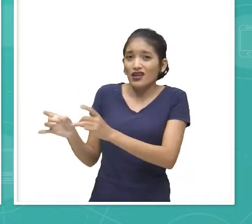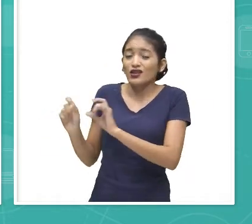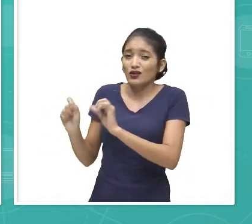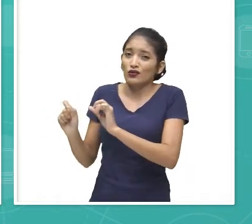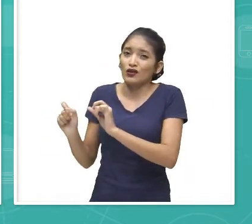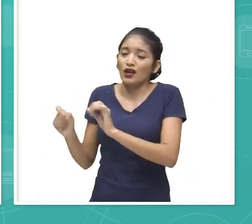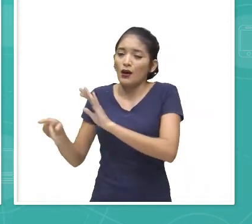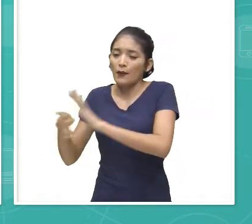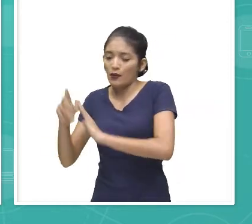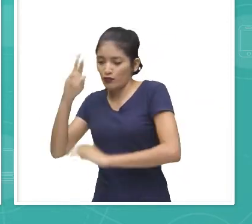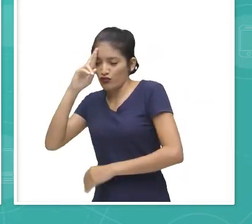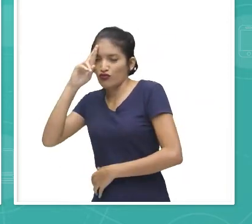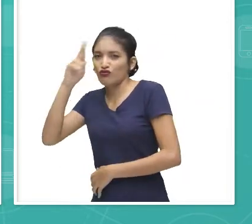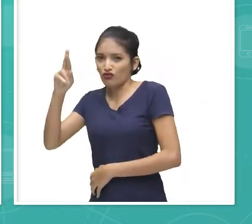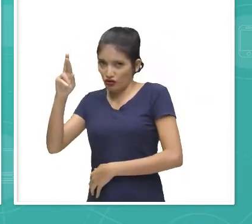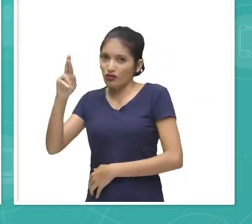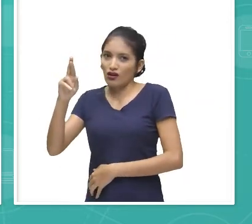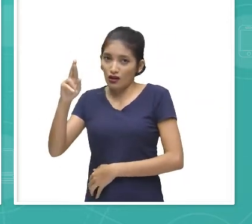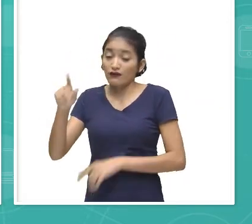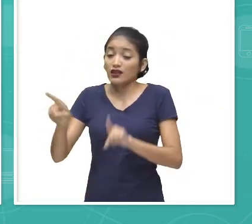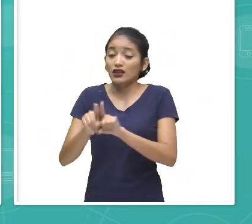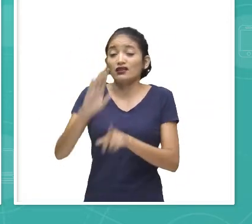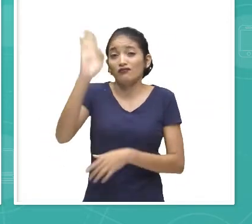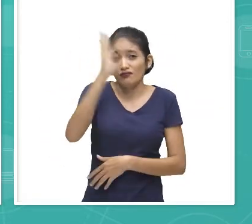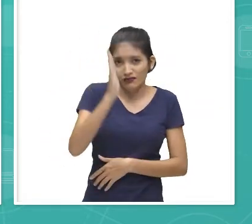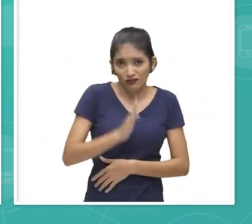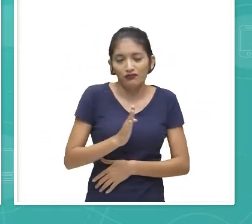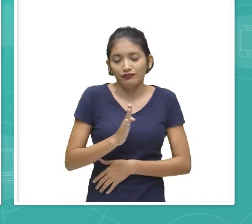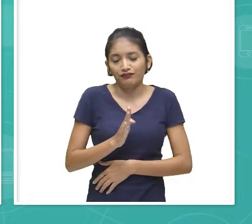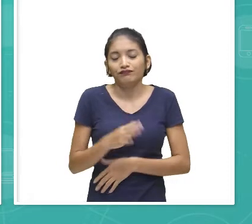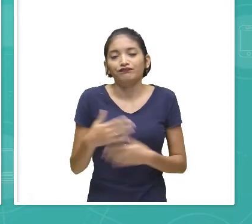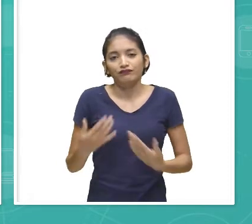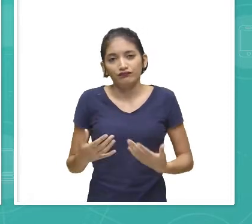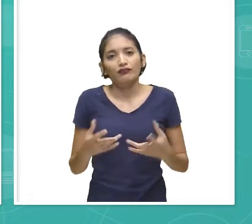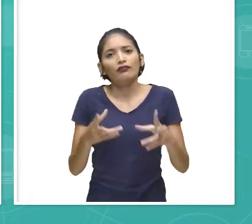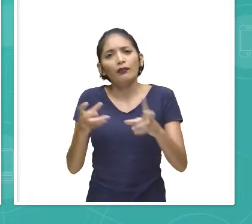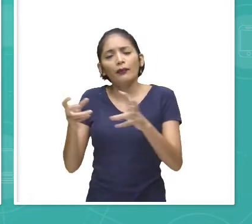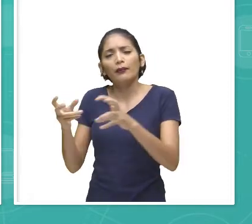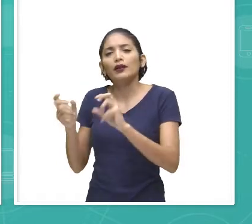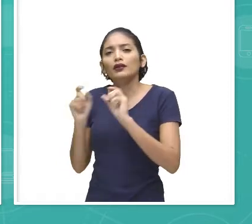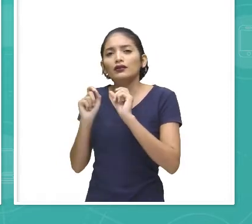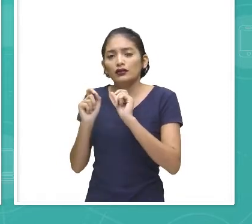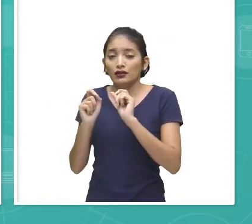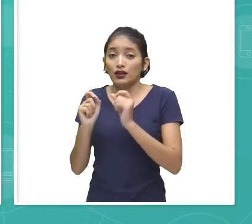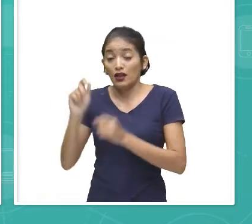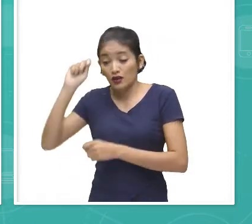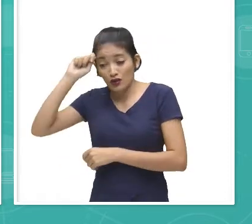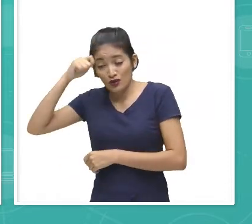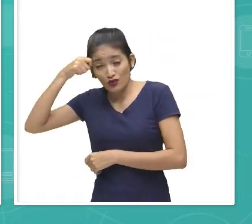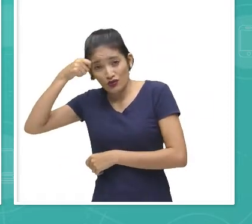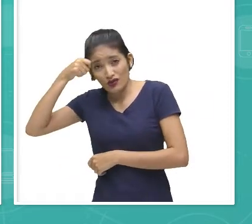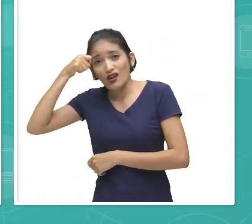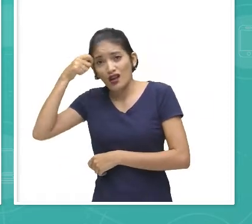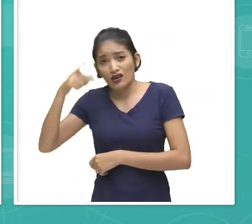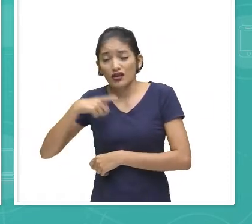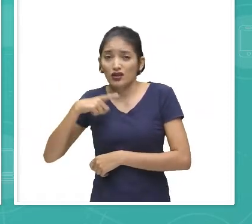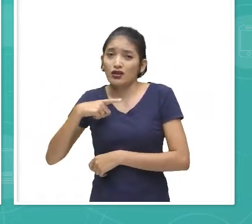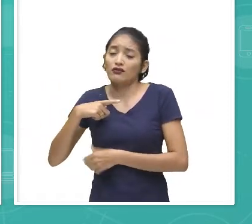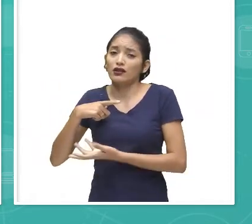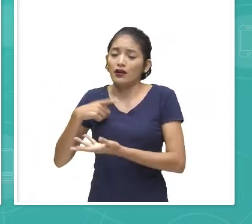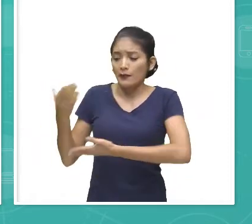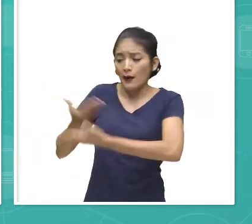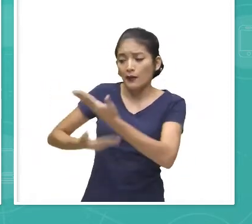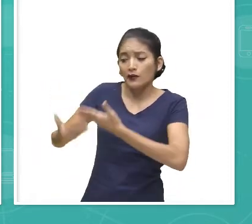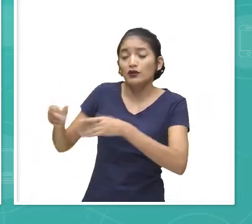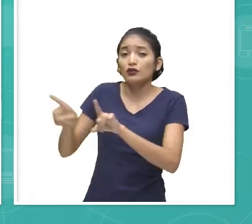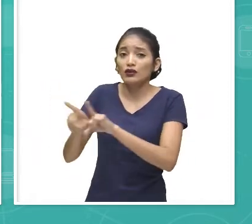escravos europeus e brasileiros, né? Fica claro aqui que os africanos, eles tinham uma participação